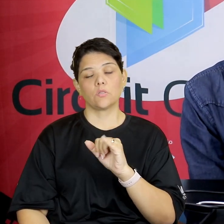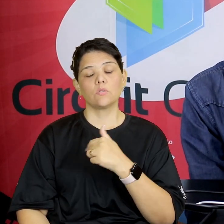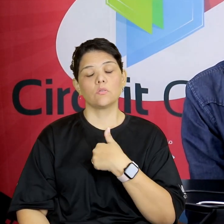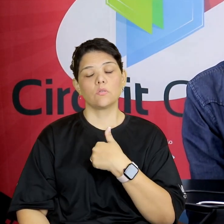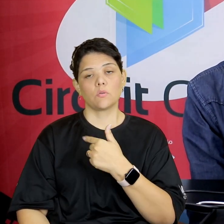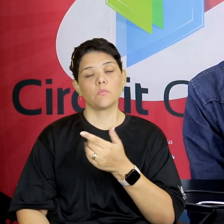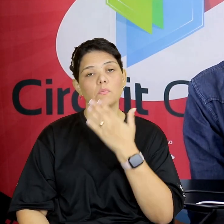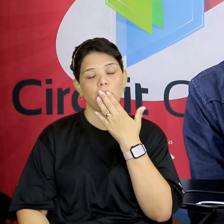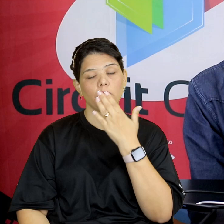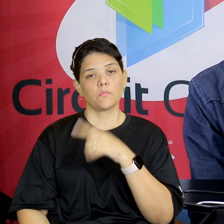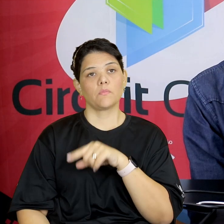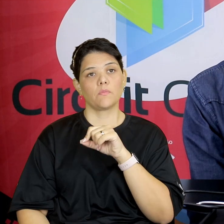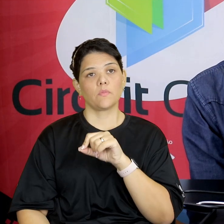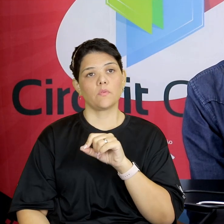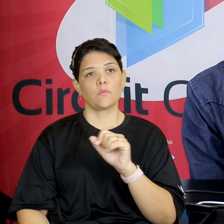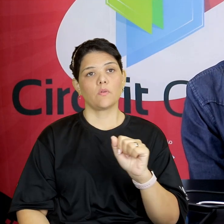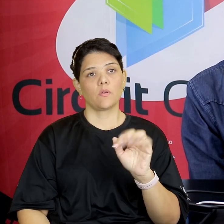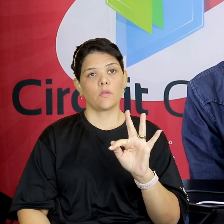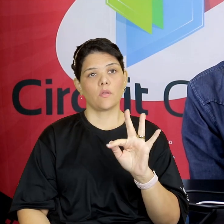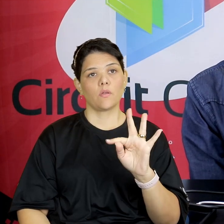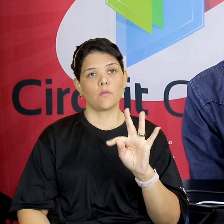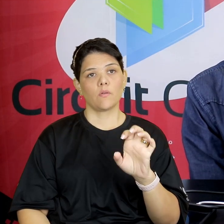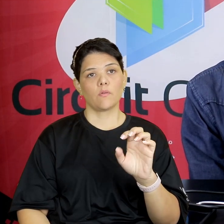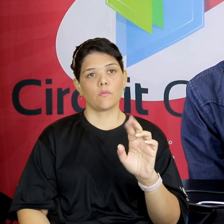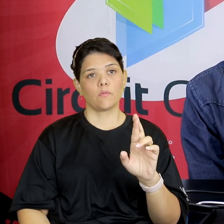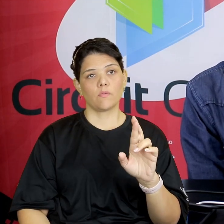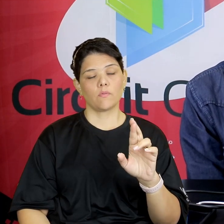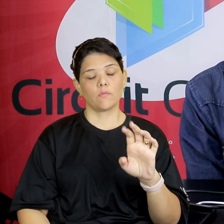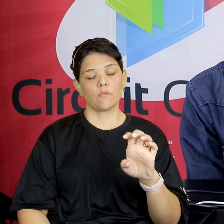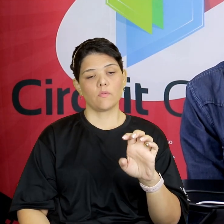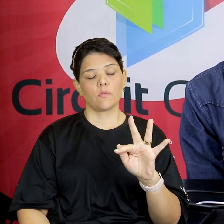Tranquilo? Em questão de programas, suave.